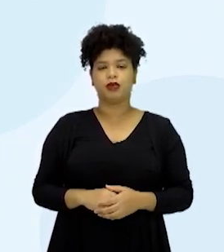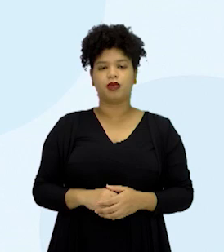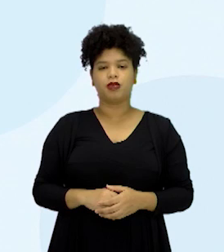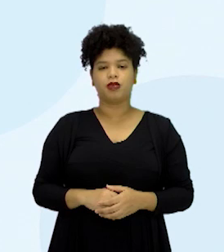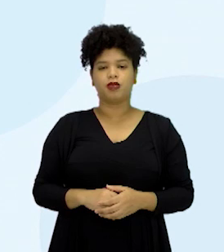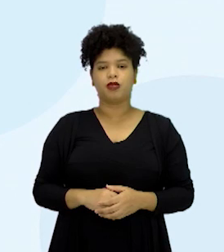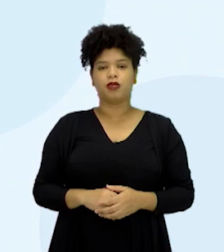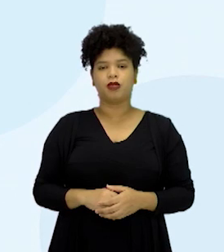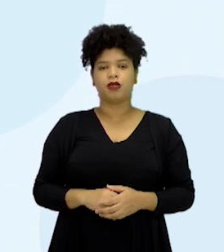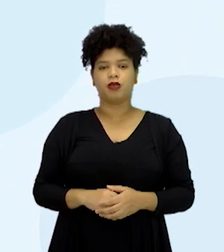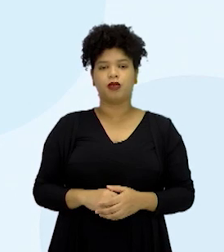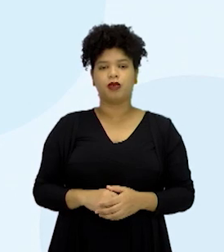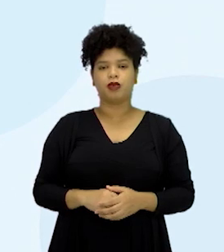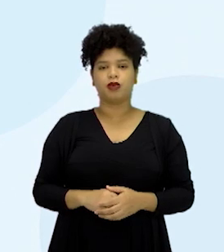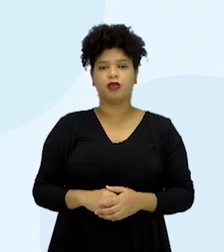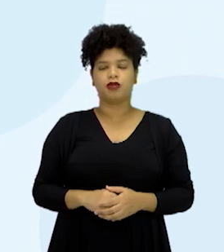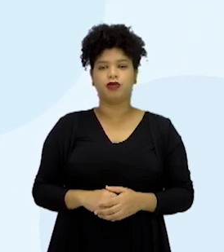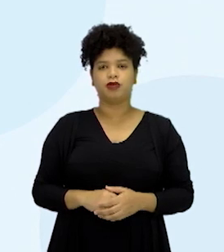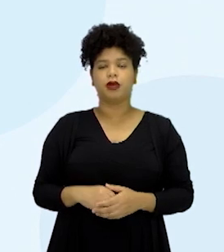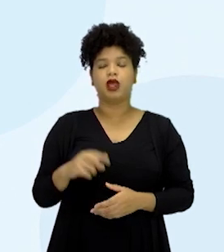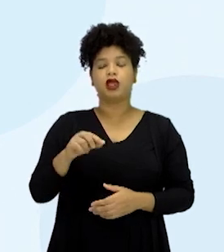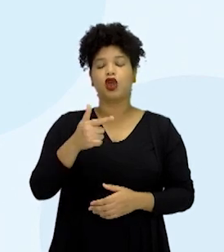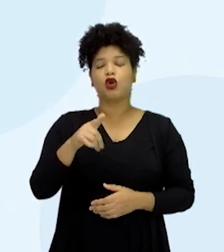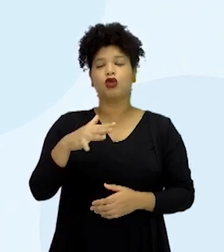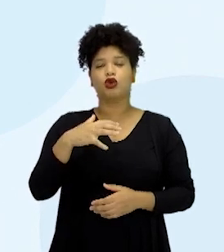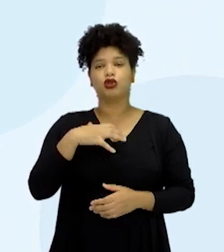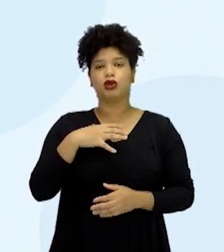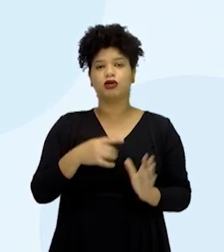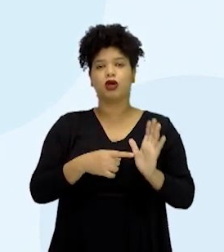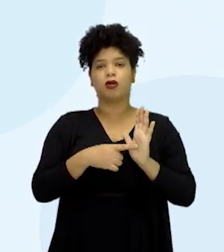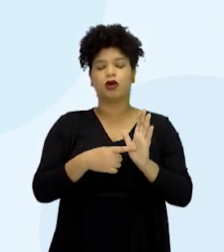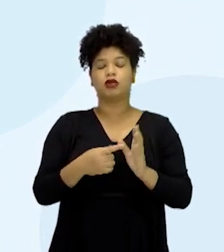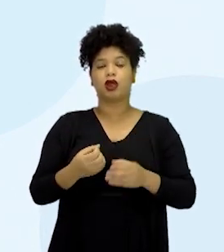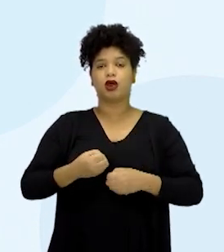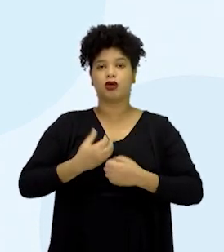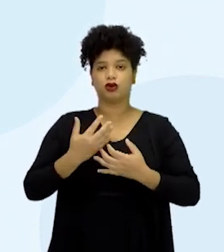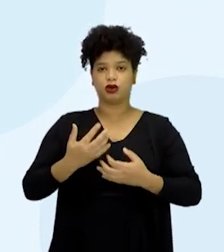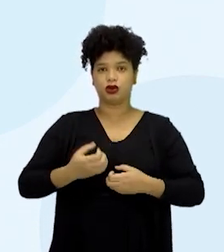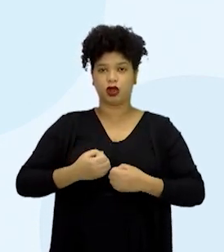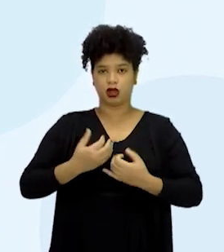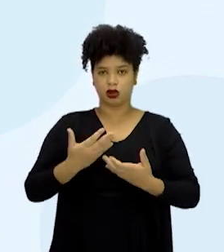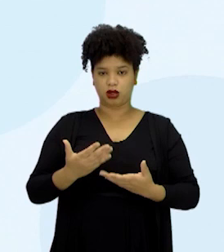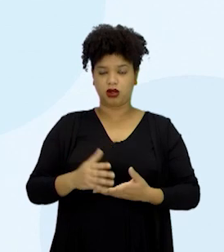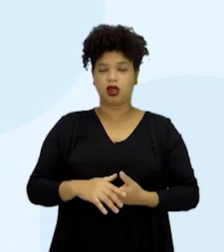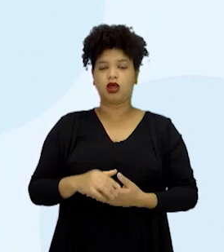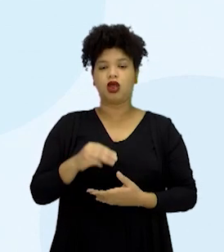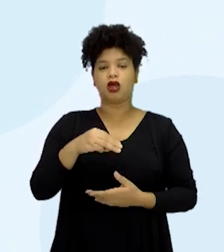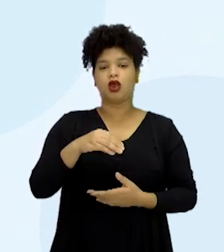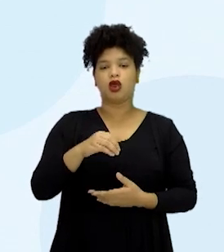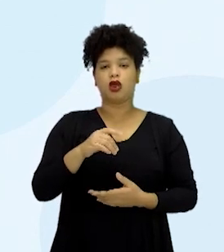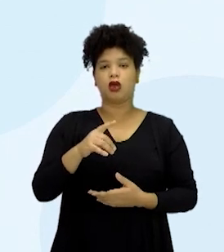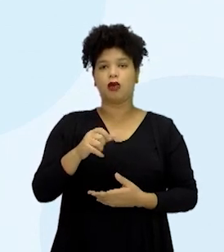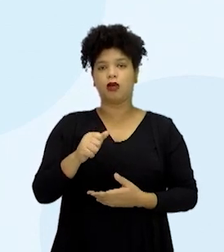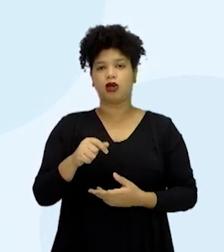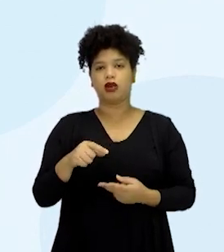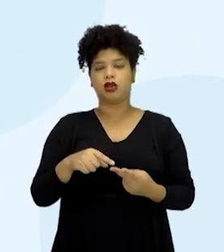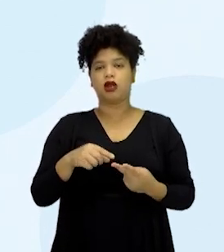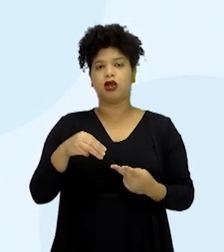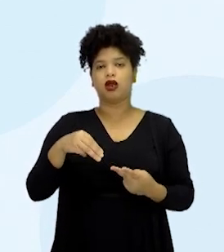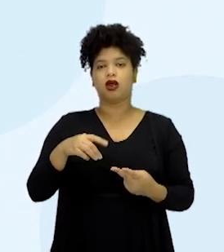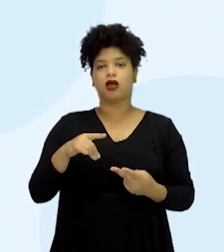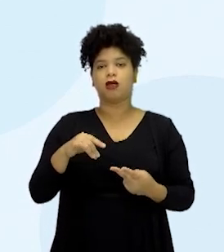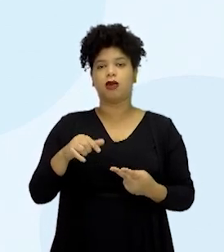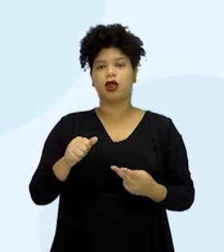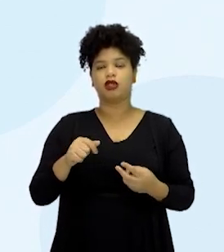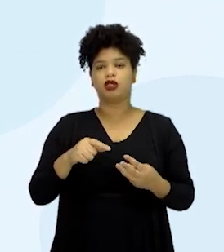Que é as medidas de tendência central, que são uma outra forma de apresentar os dados numéricos, que são a moda, média e mediana. Bom,